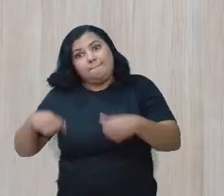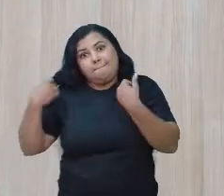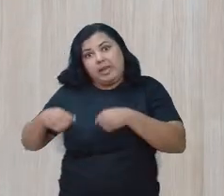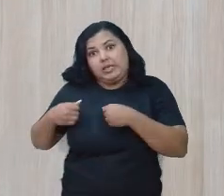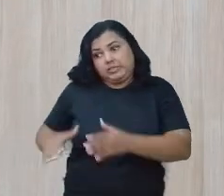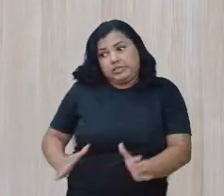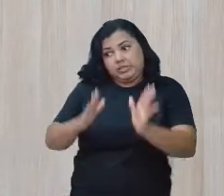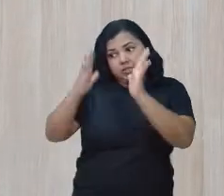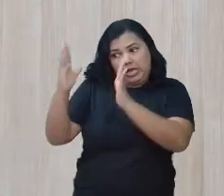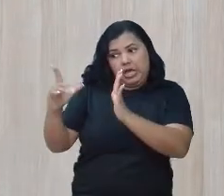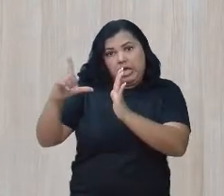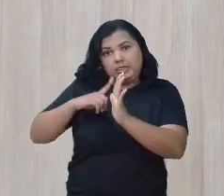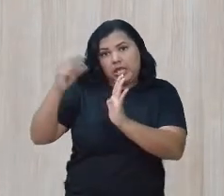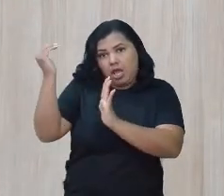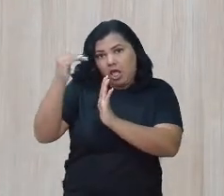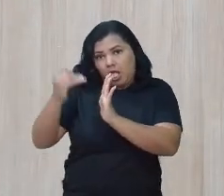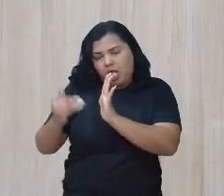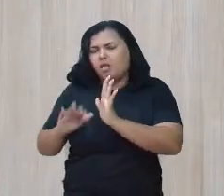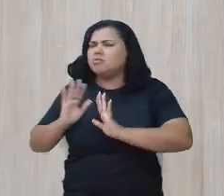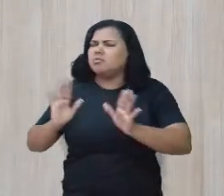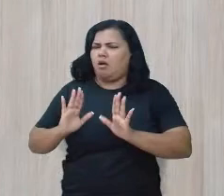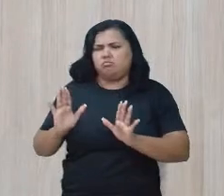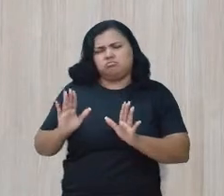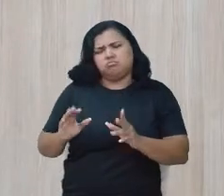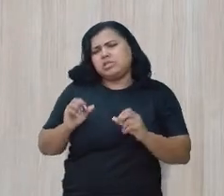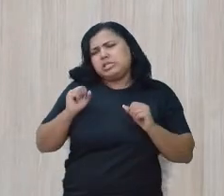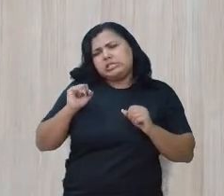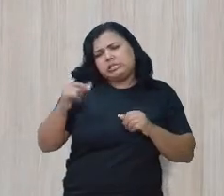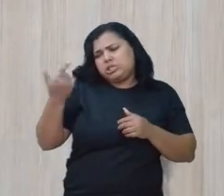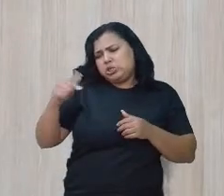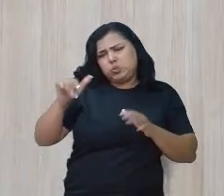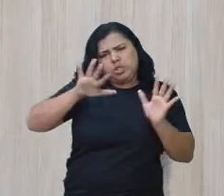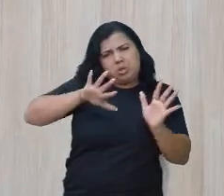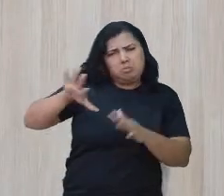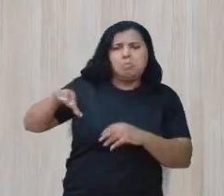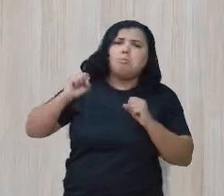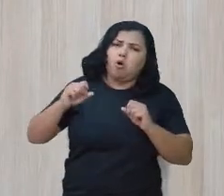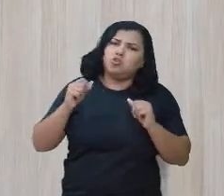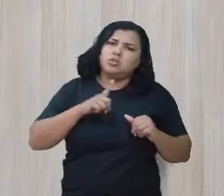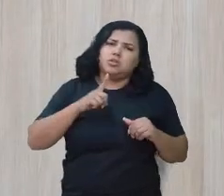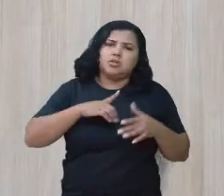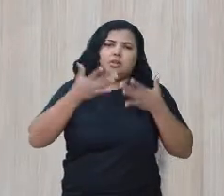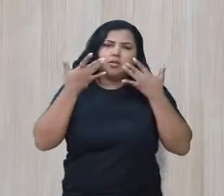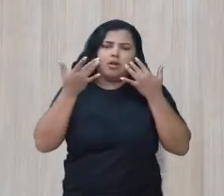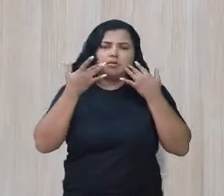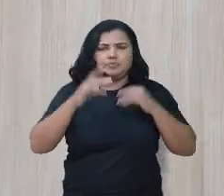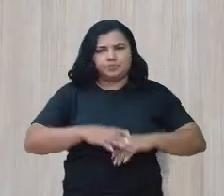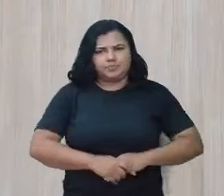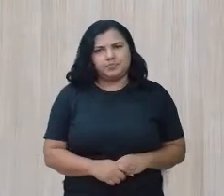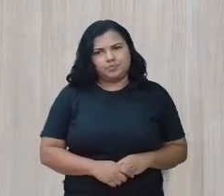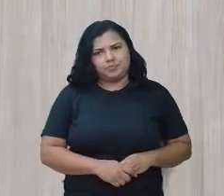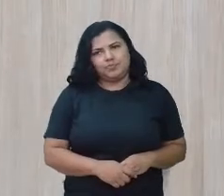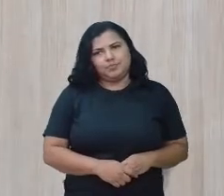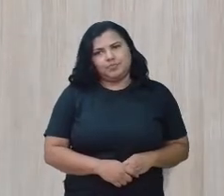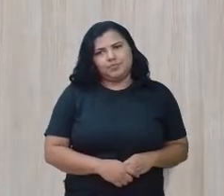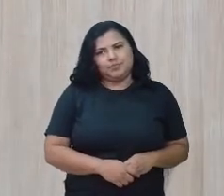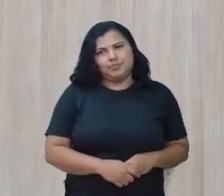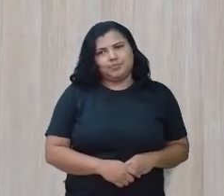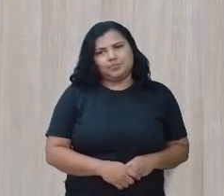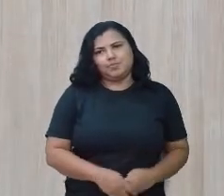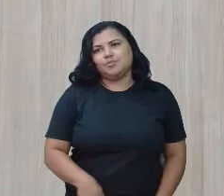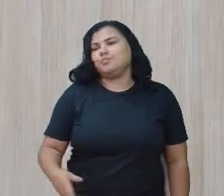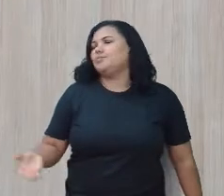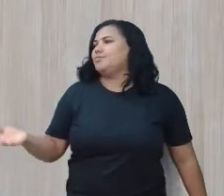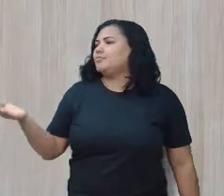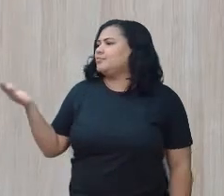necessariamente deles para haver teatro, tá? Pode ter teatro sem essas coisas. Bora lá, vamos seguir